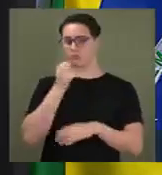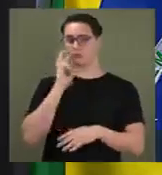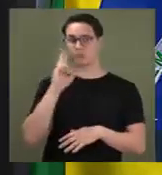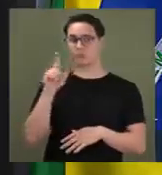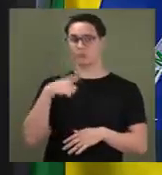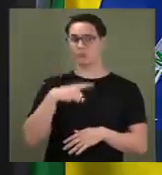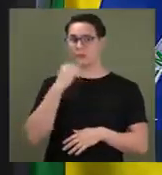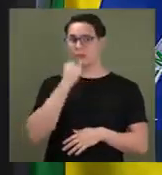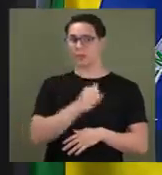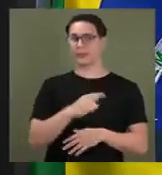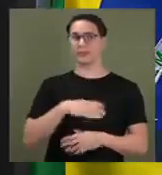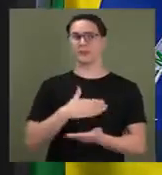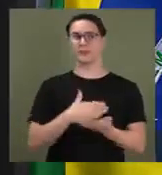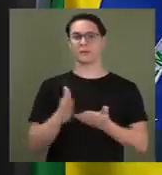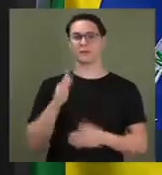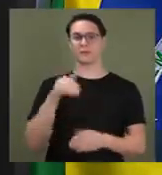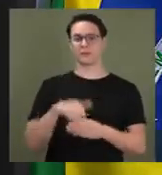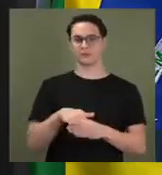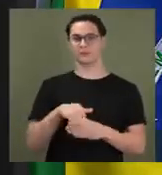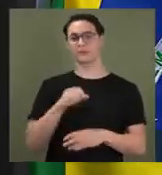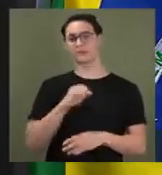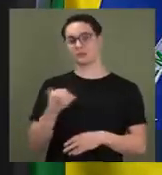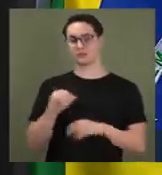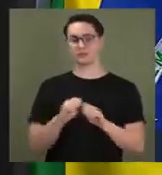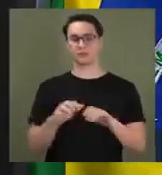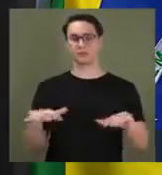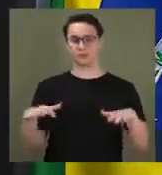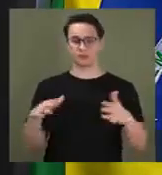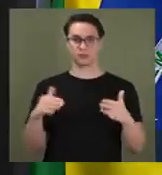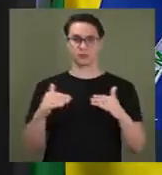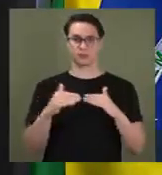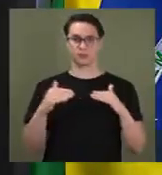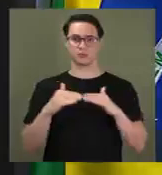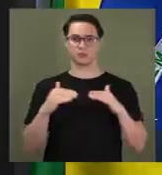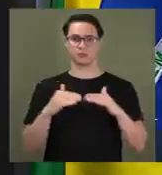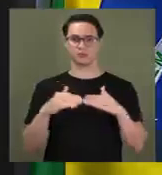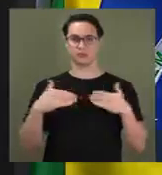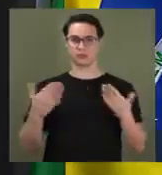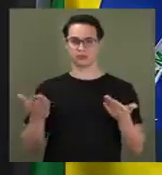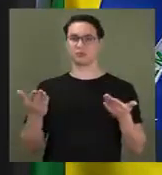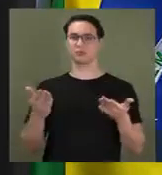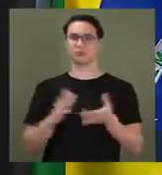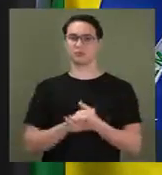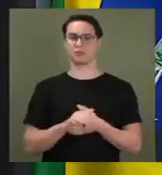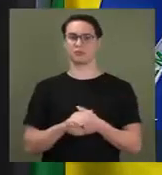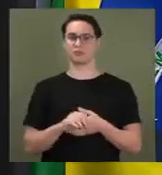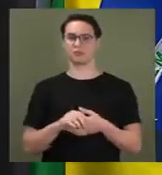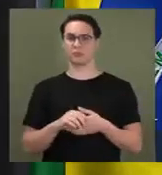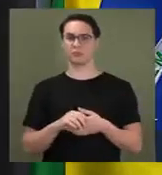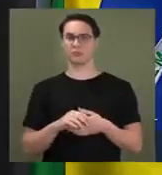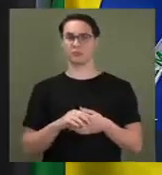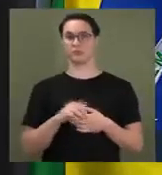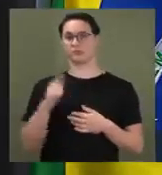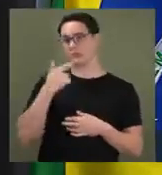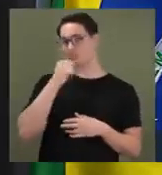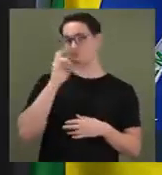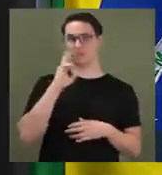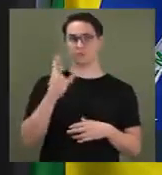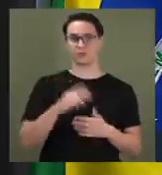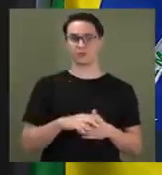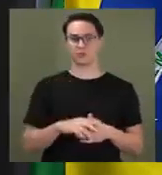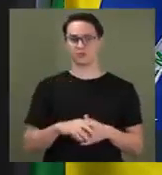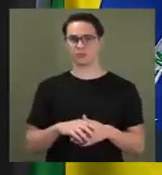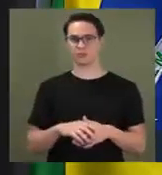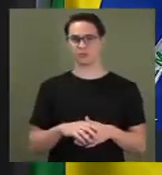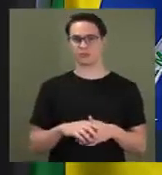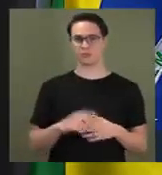que botaria em votação se assim o plenário decidisse. E assim o plenário decidiu. Vossa Excelência disse